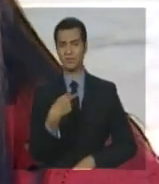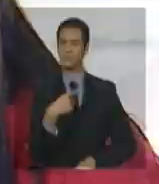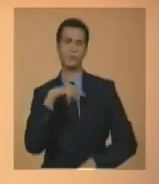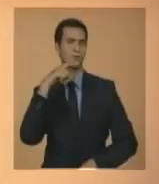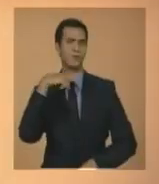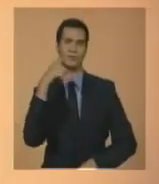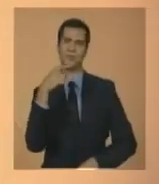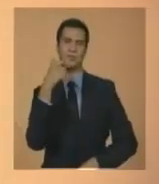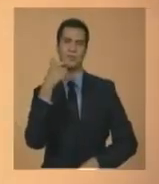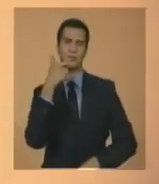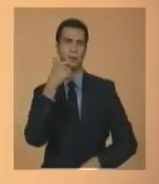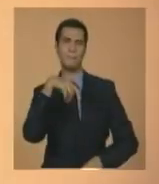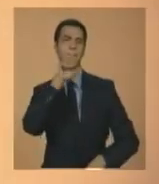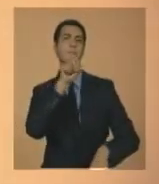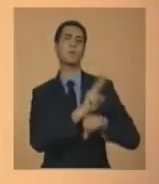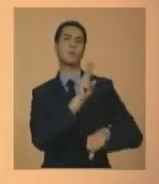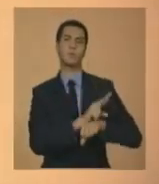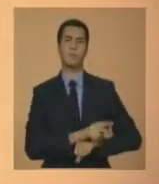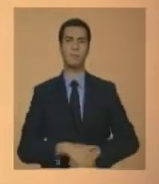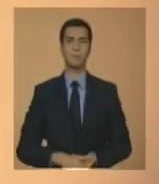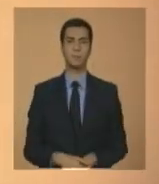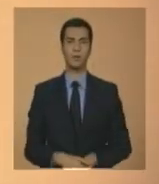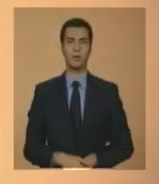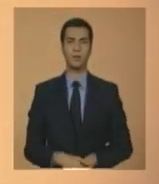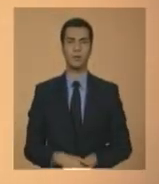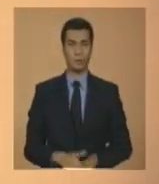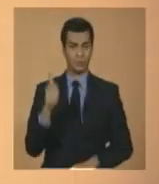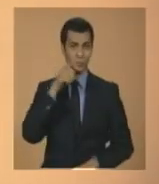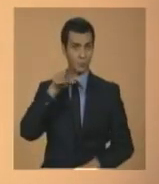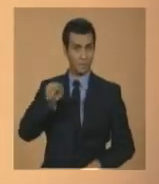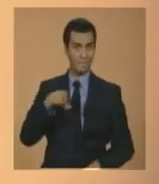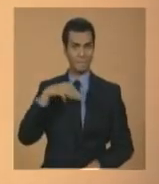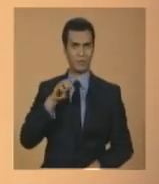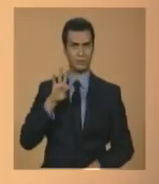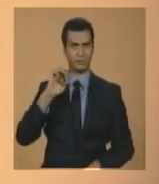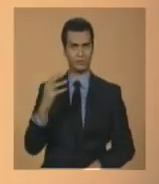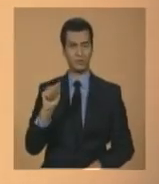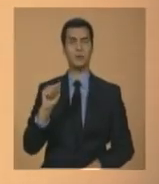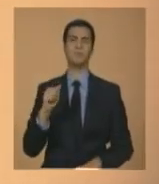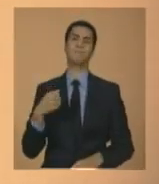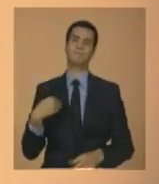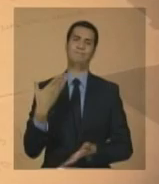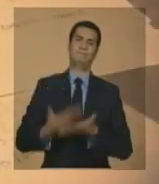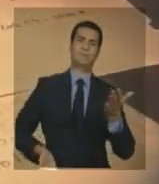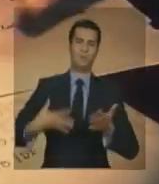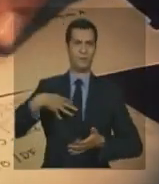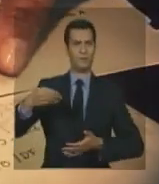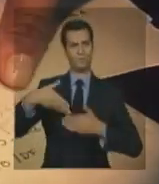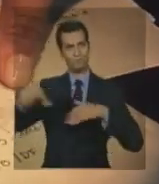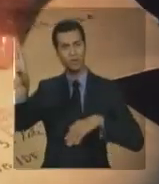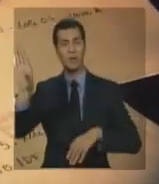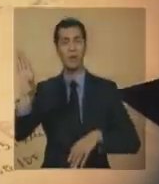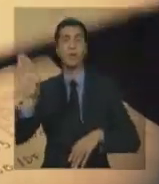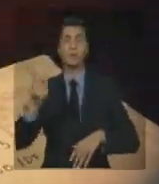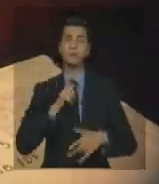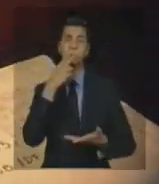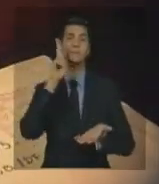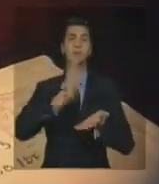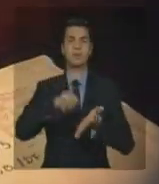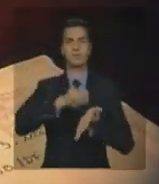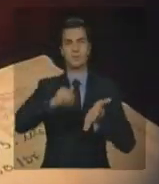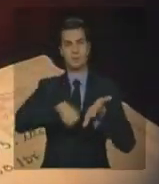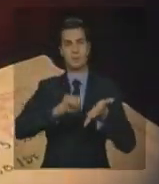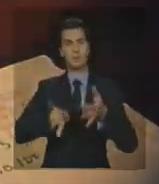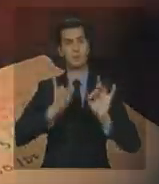mãe. Quando perdeu a guarda das filhas, manteve contato com as meninas por carta. A mais velha tinha 10 anos